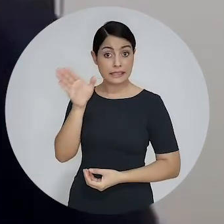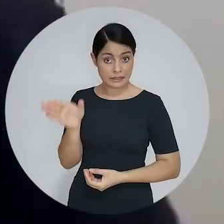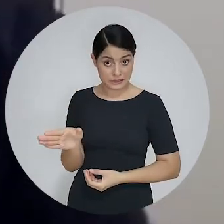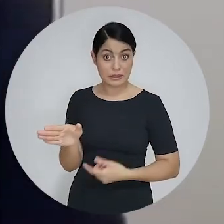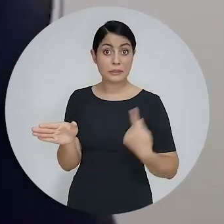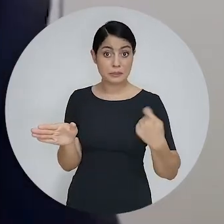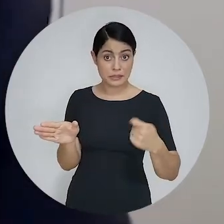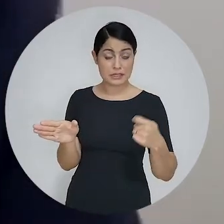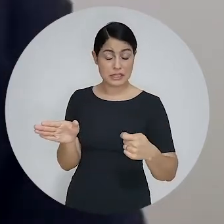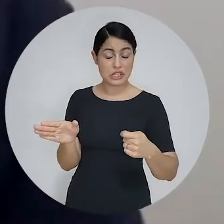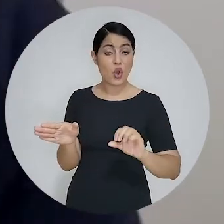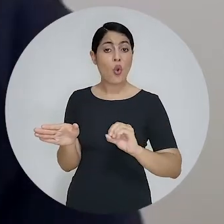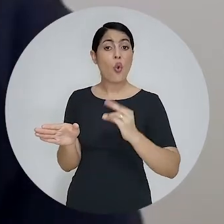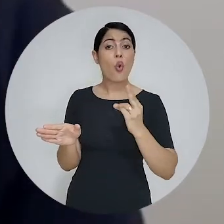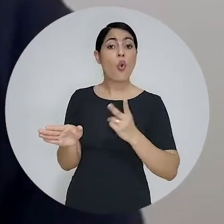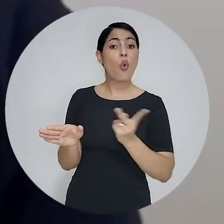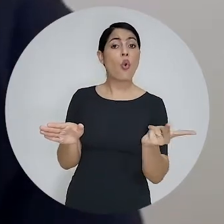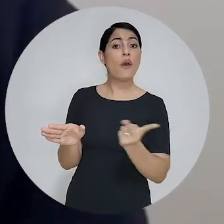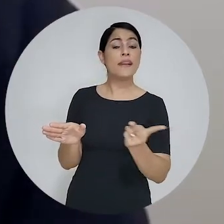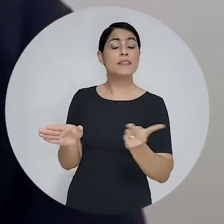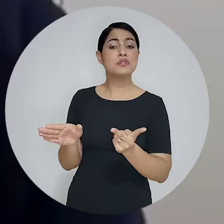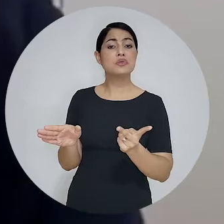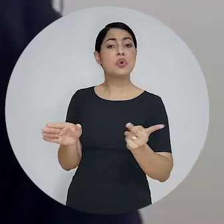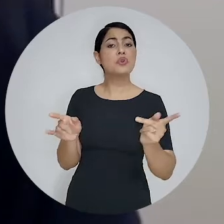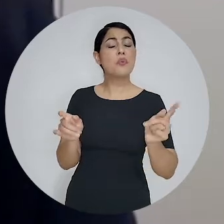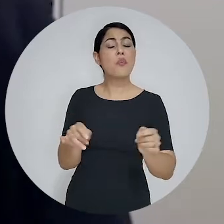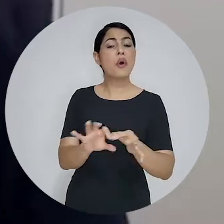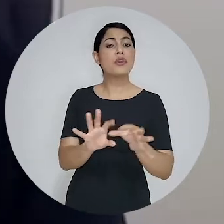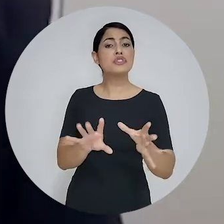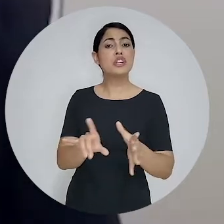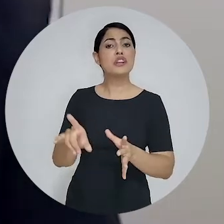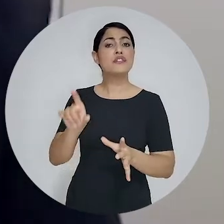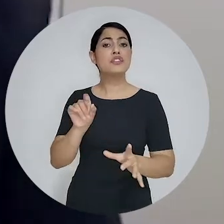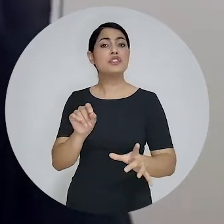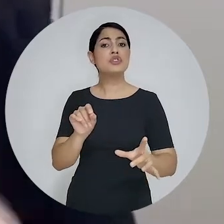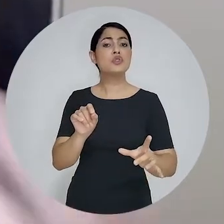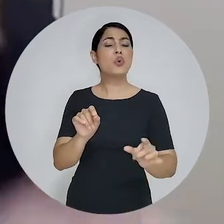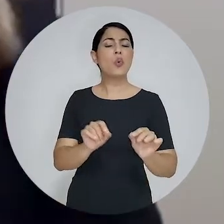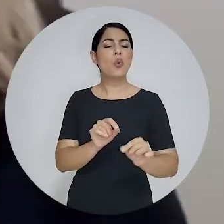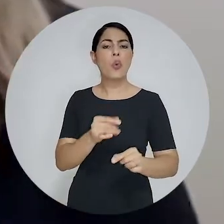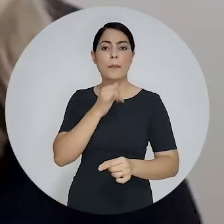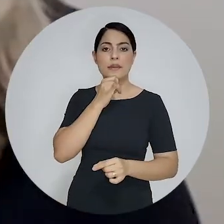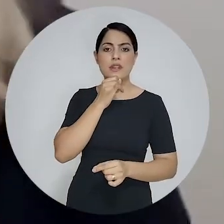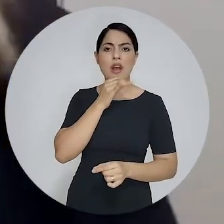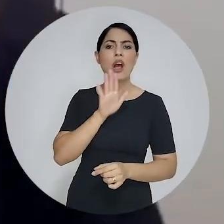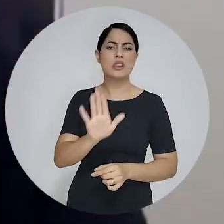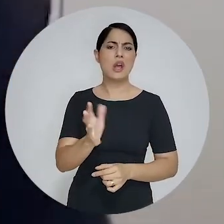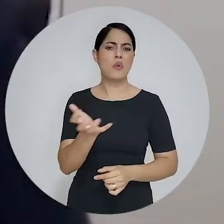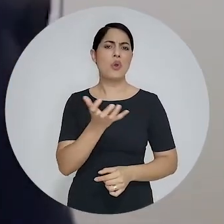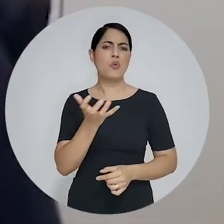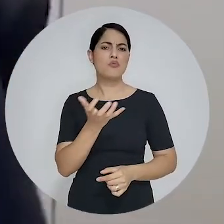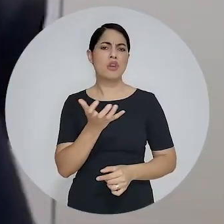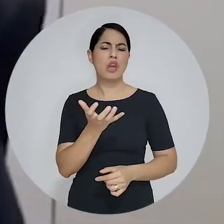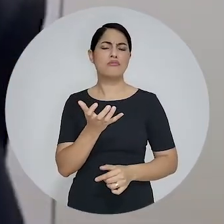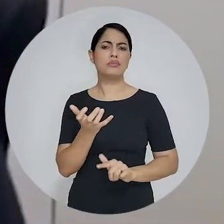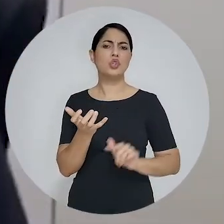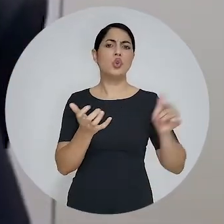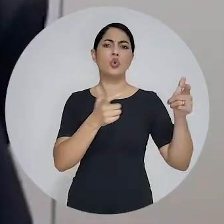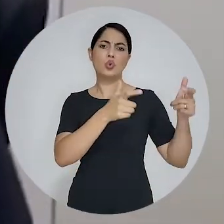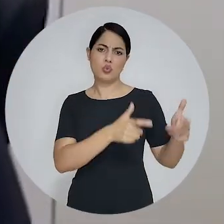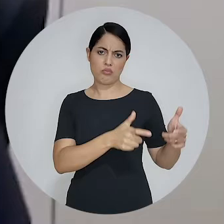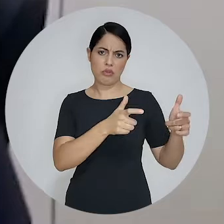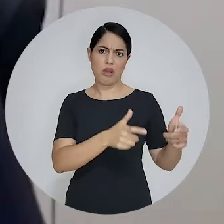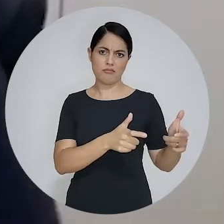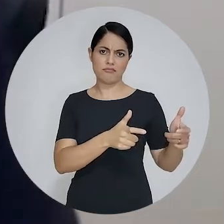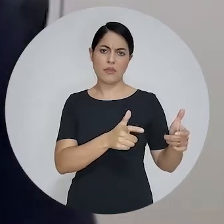casal precisa ir ao tabelionato de notas, ou este casal pode escolher entre ir à via extrajudicial